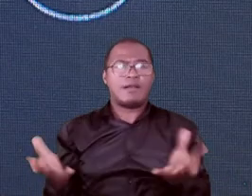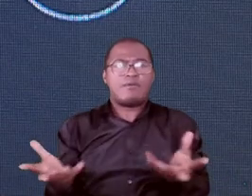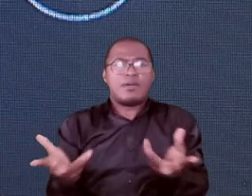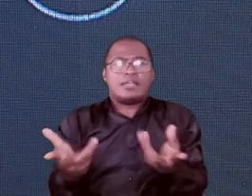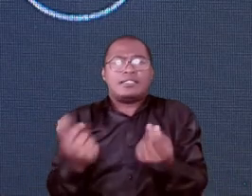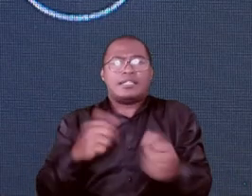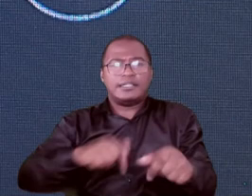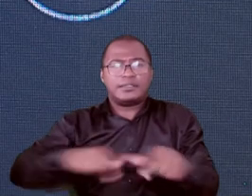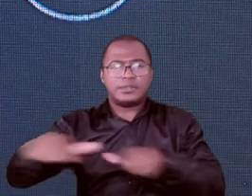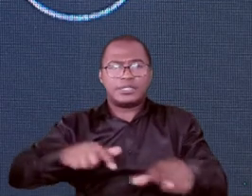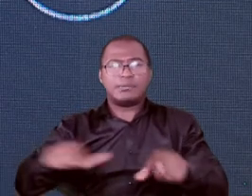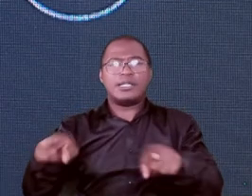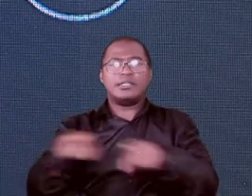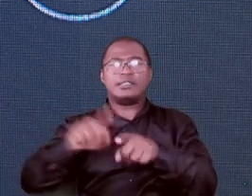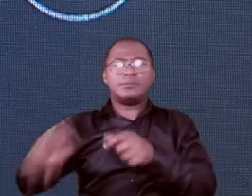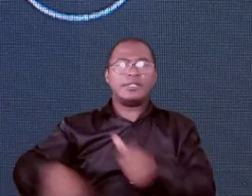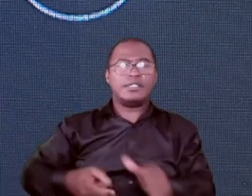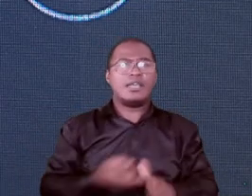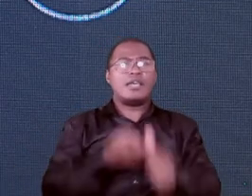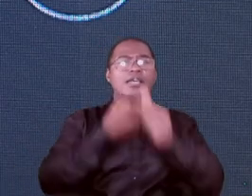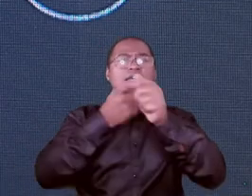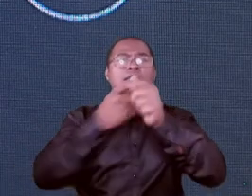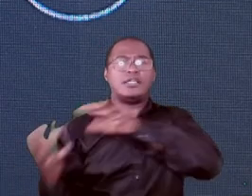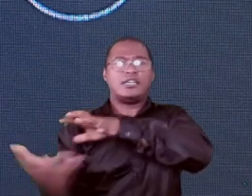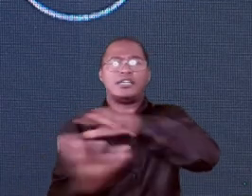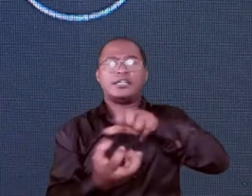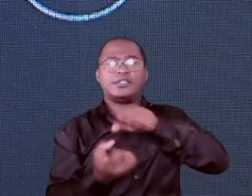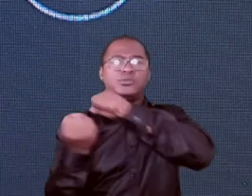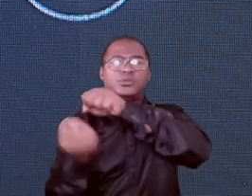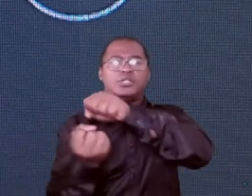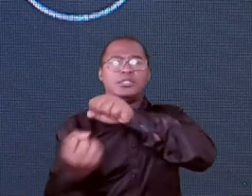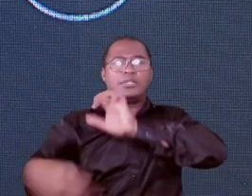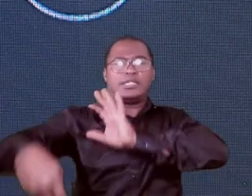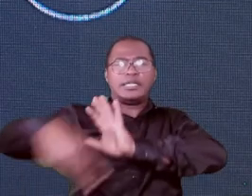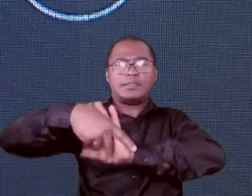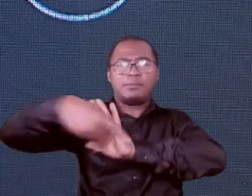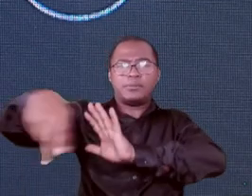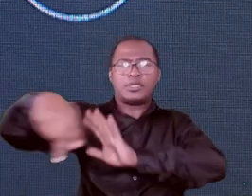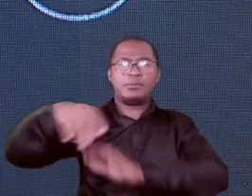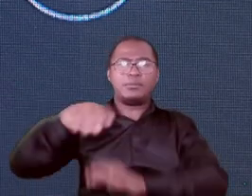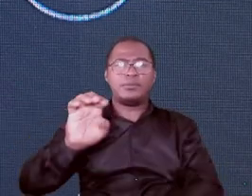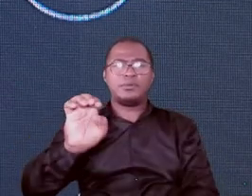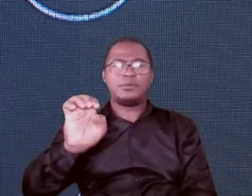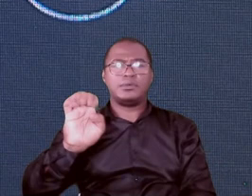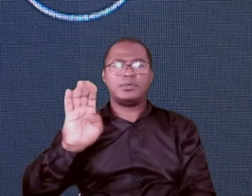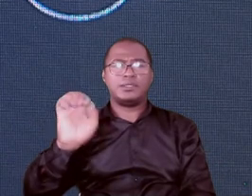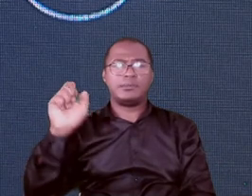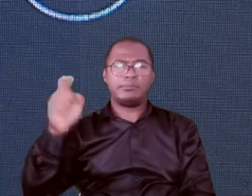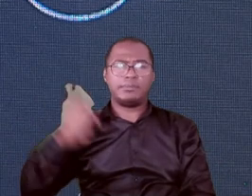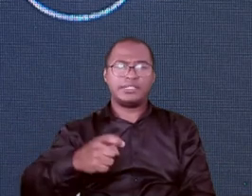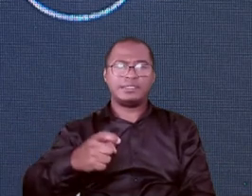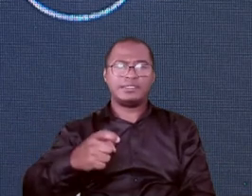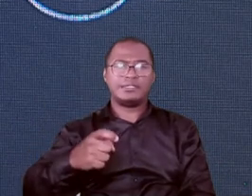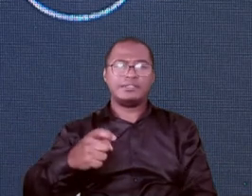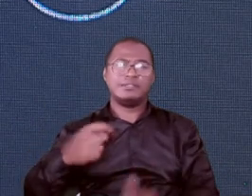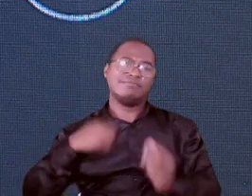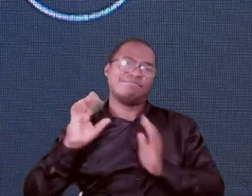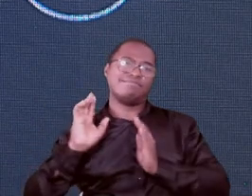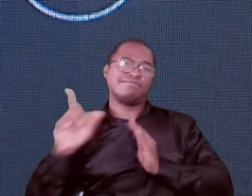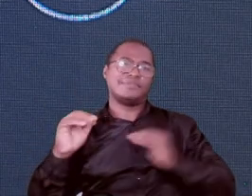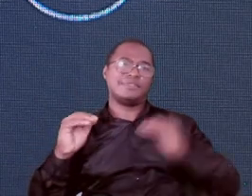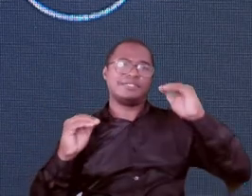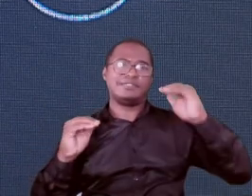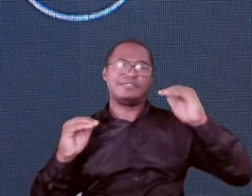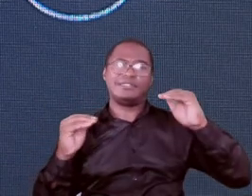sustentabilidade do modelo do ebanks é realmente o que nos diferencia você sem comparar com competidor